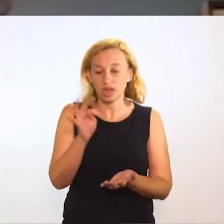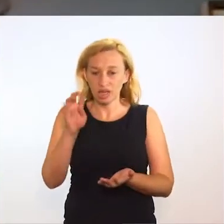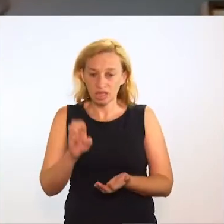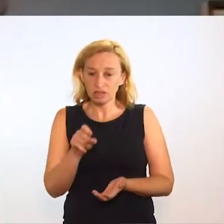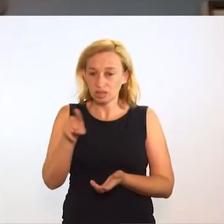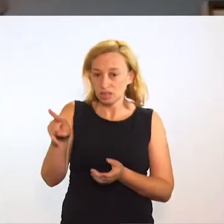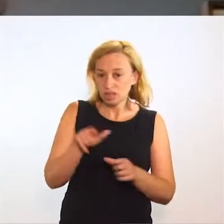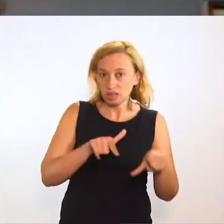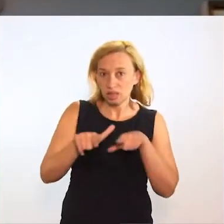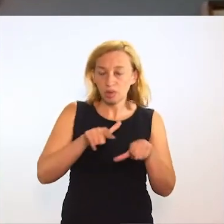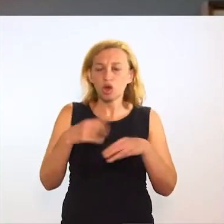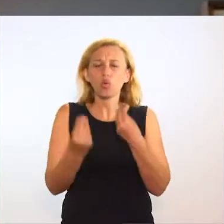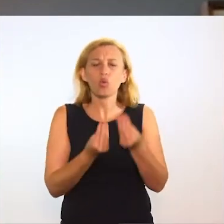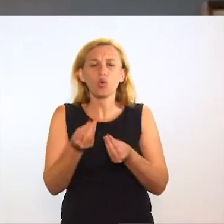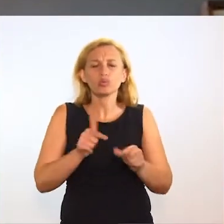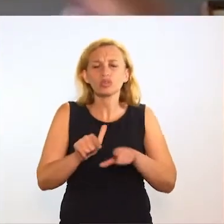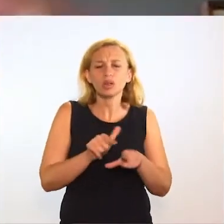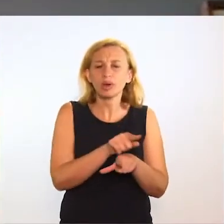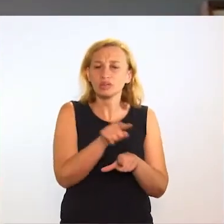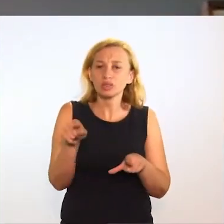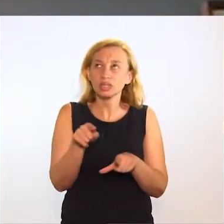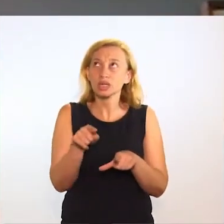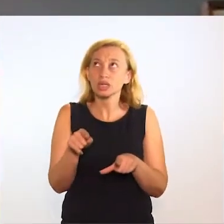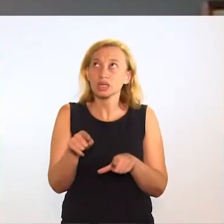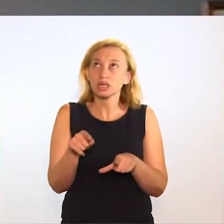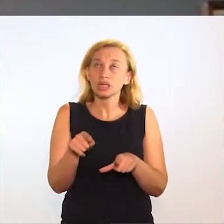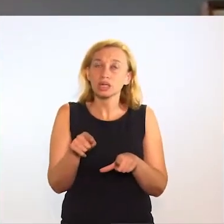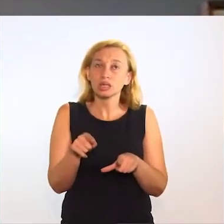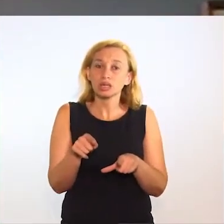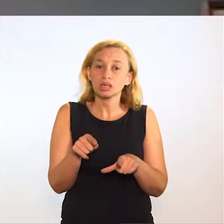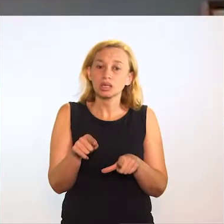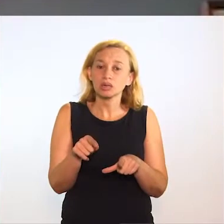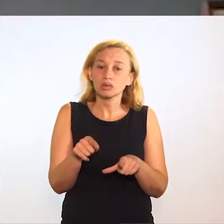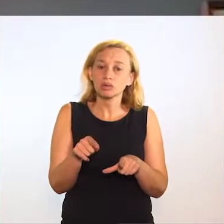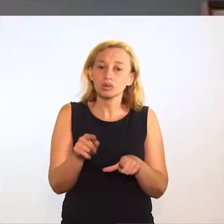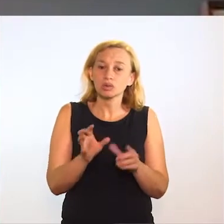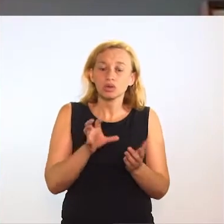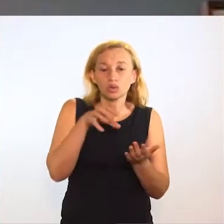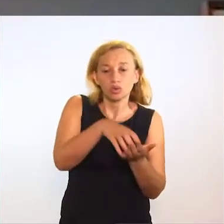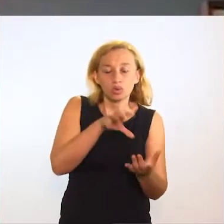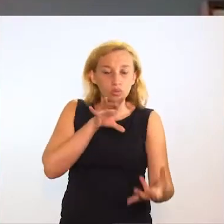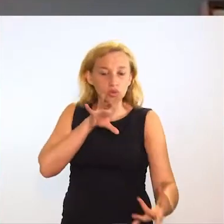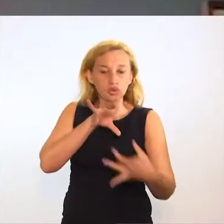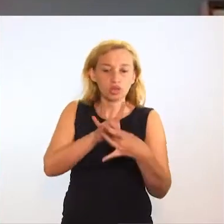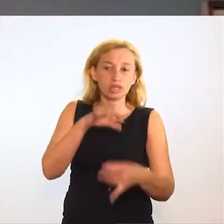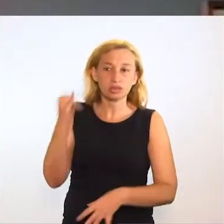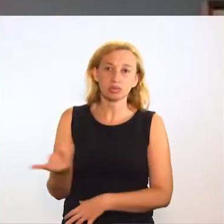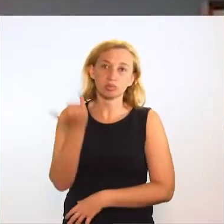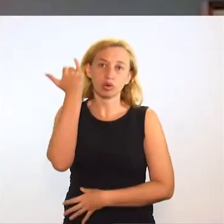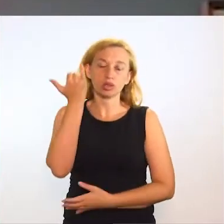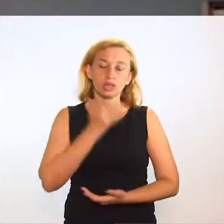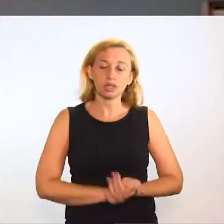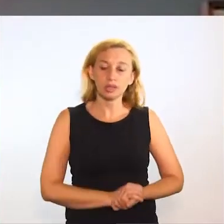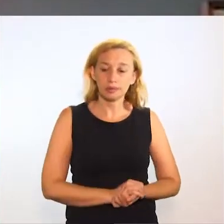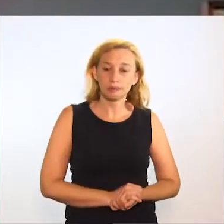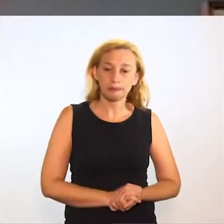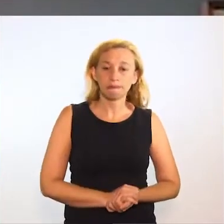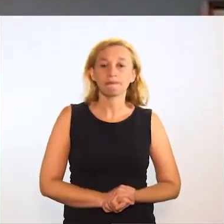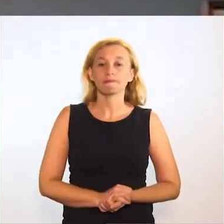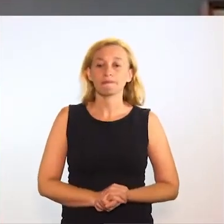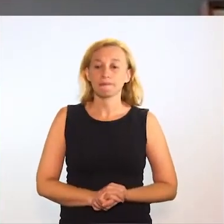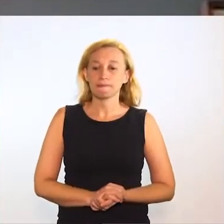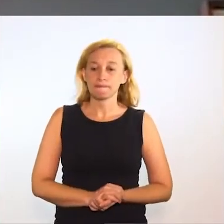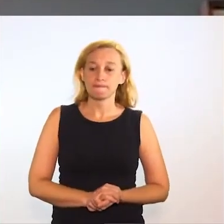as redes que vocês trabalham, né? Como é que o trabalho de vocês também acaba sendo uma rede de conexão